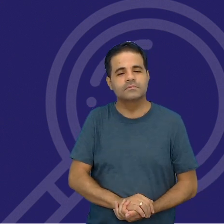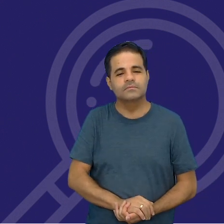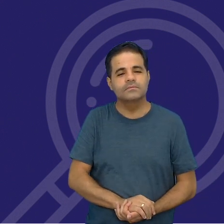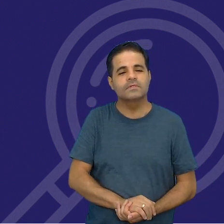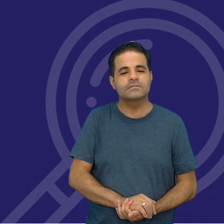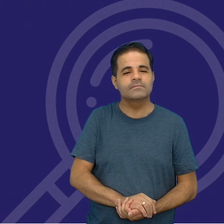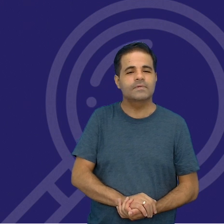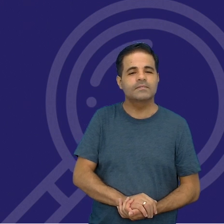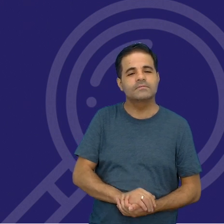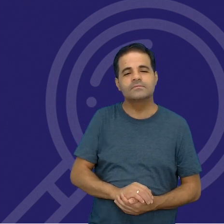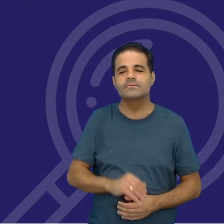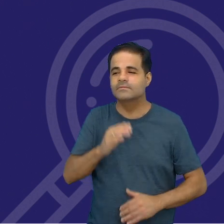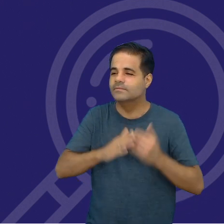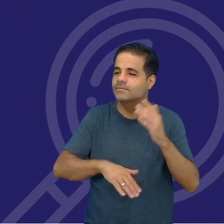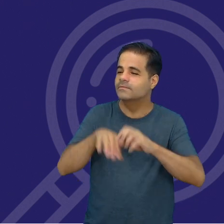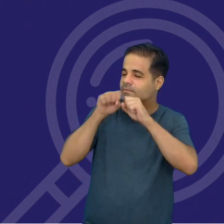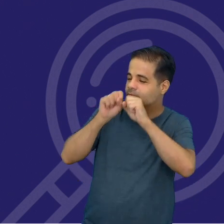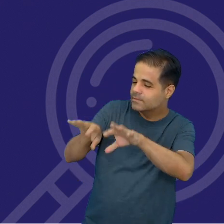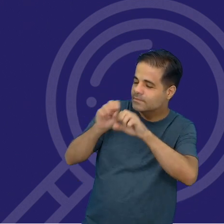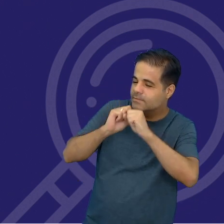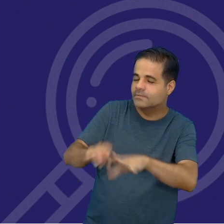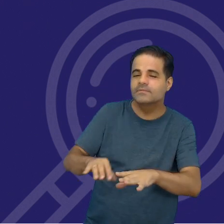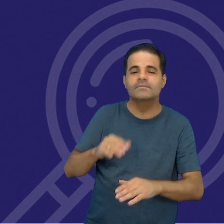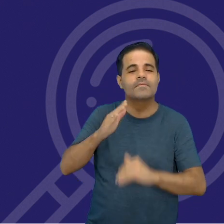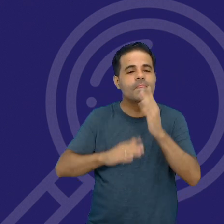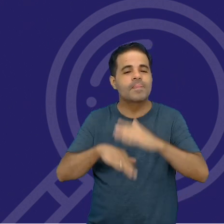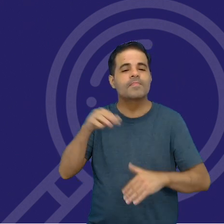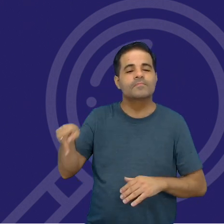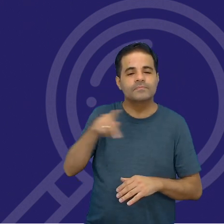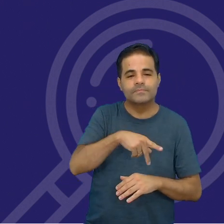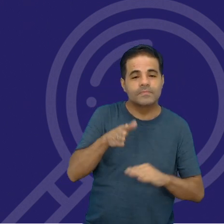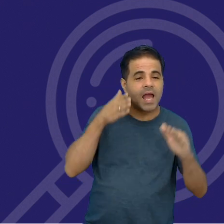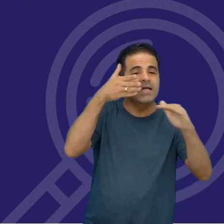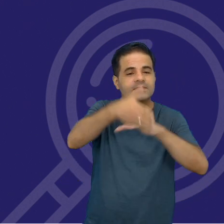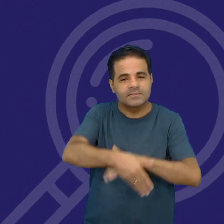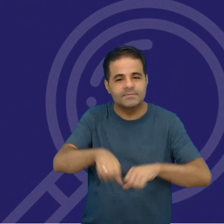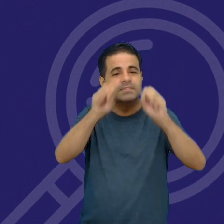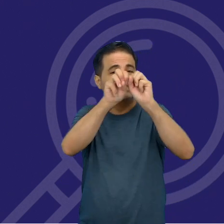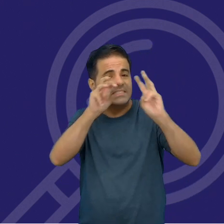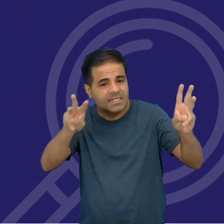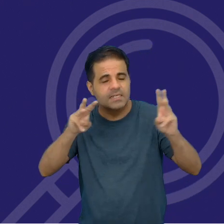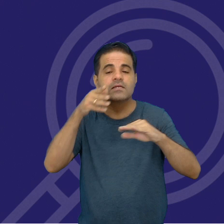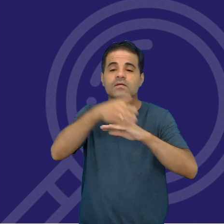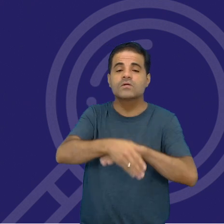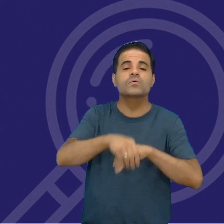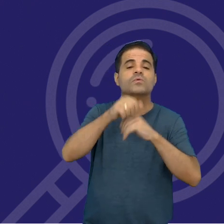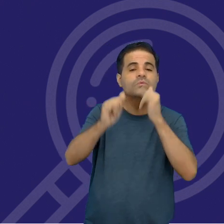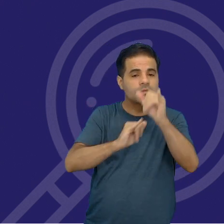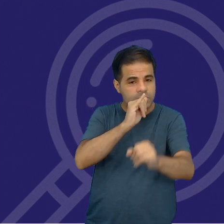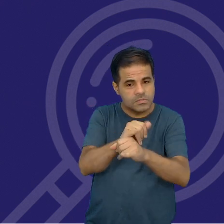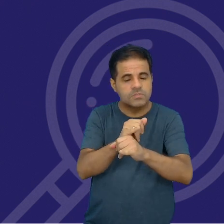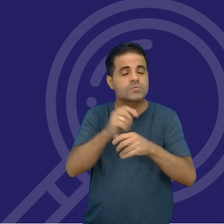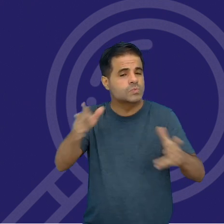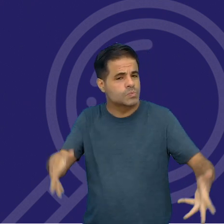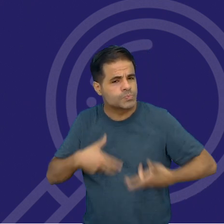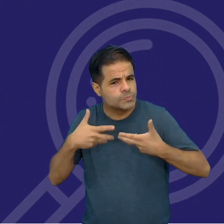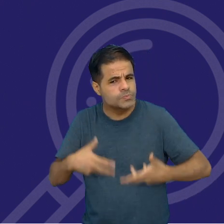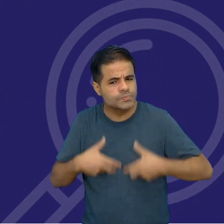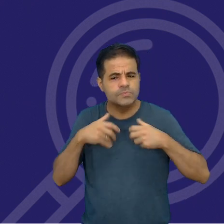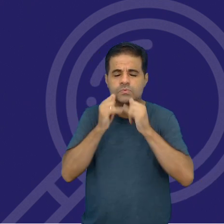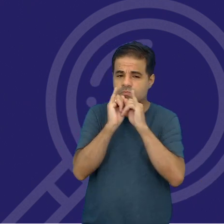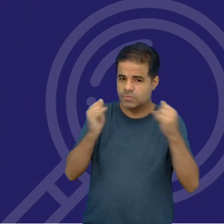Desculpem. Sob a orientação do professor, acesse a internet e busque por um simulador de consumo de energia